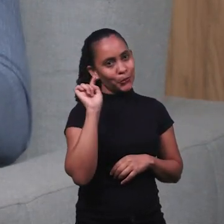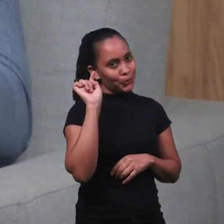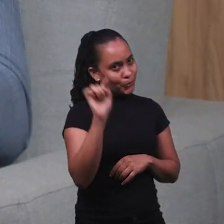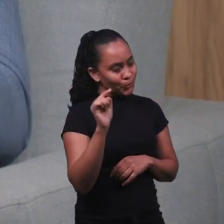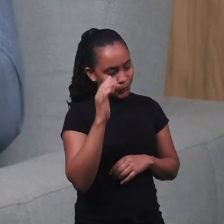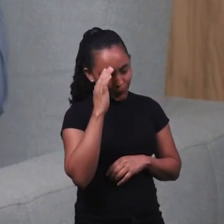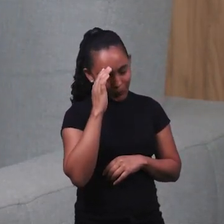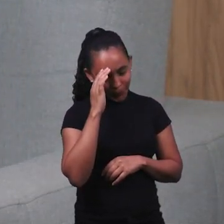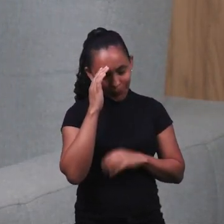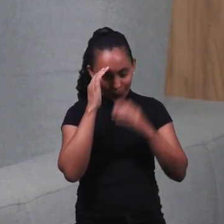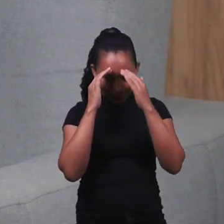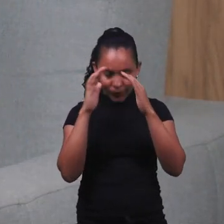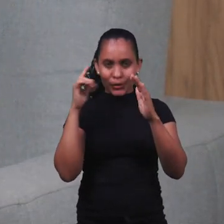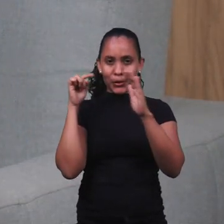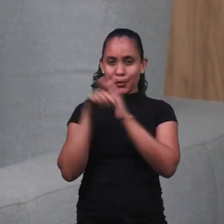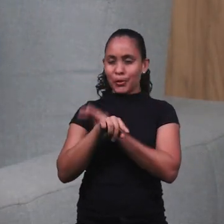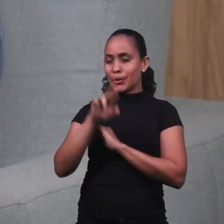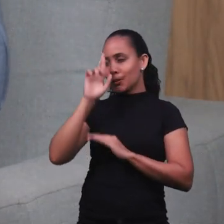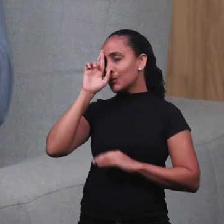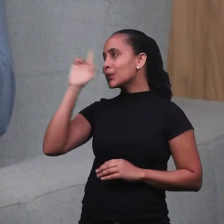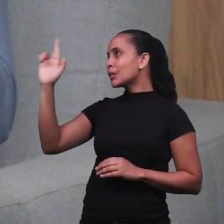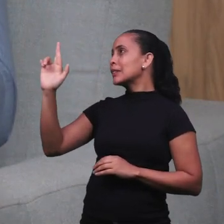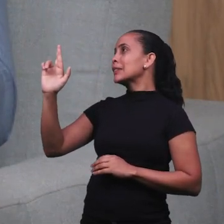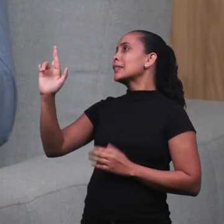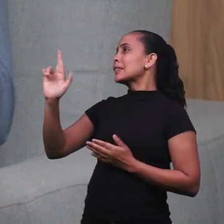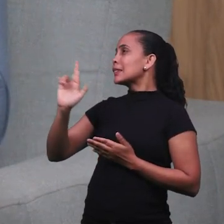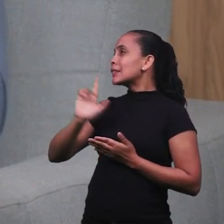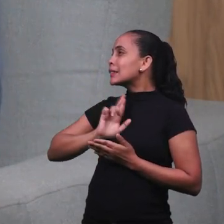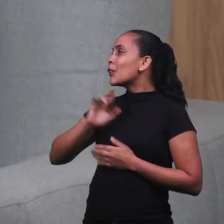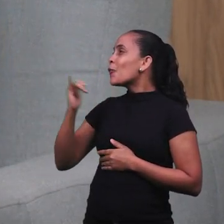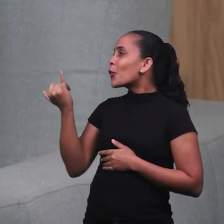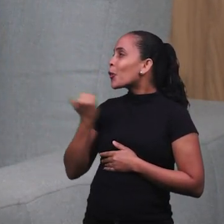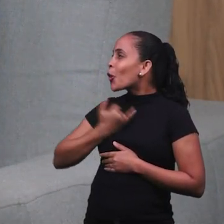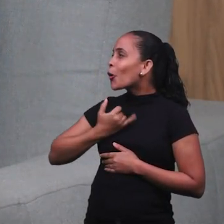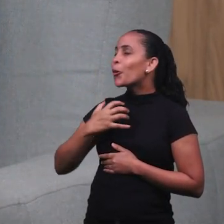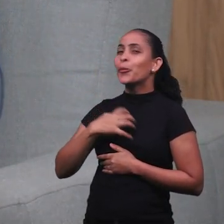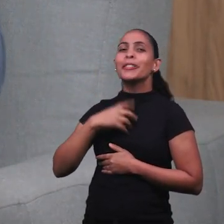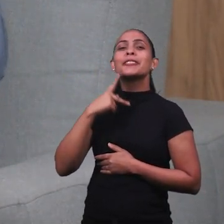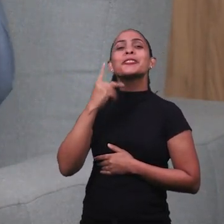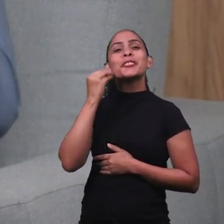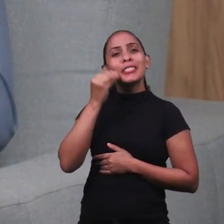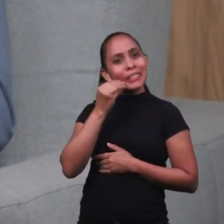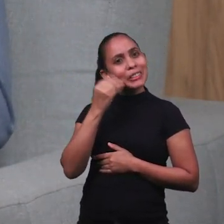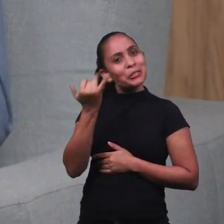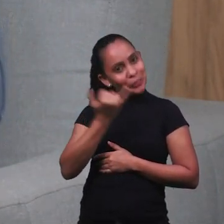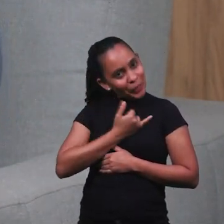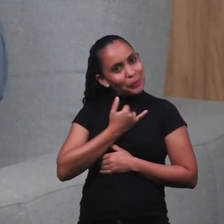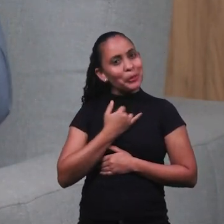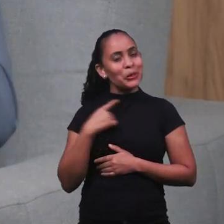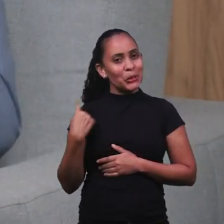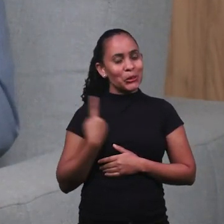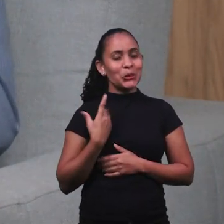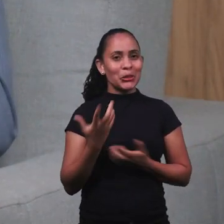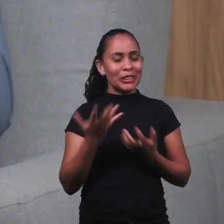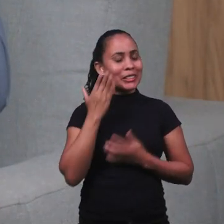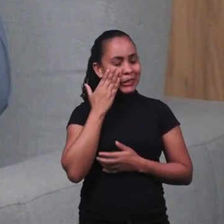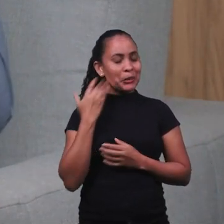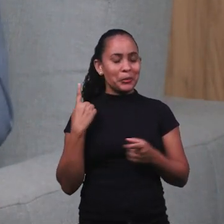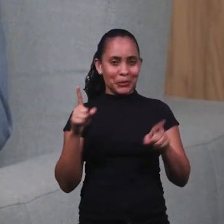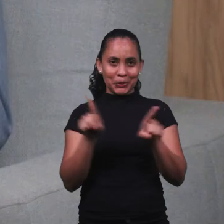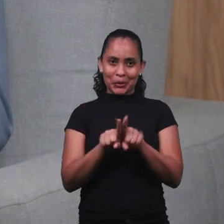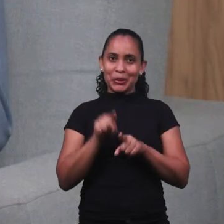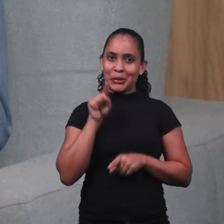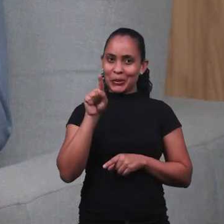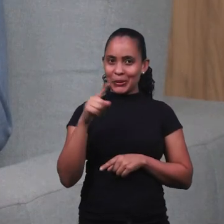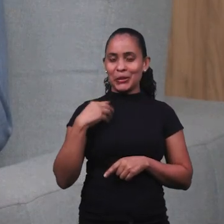obedeceu ao Senhor, você consultou a palavra, Deus falou com você e você viveu essa experiência. Conta pra gente, a gente quer saber também o que